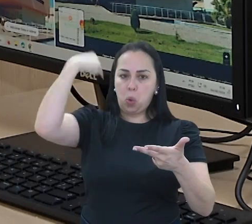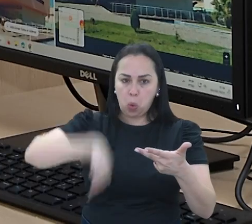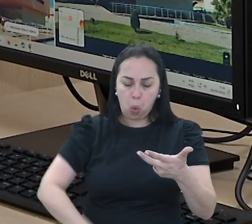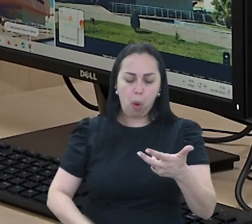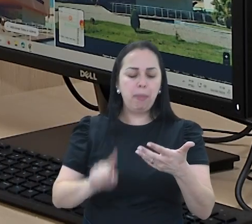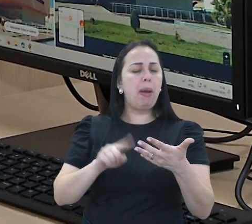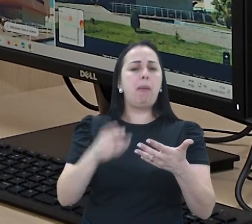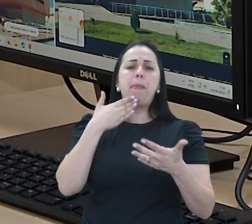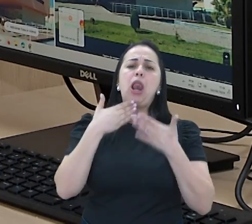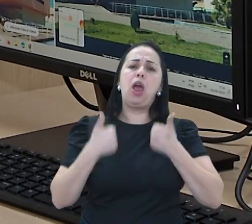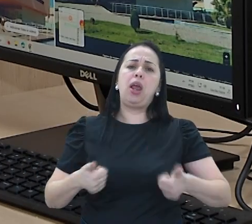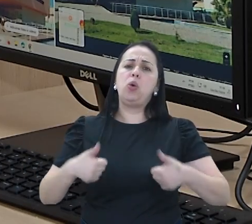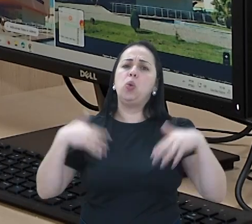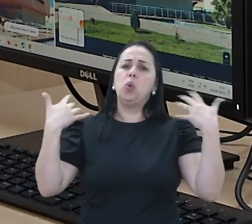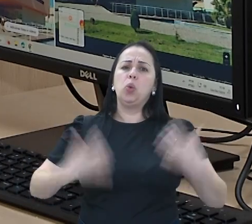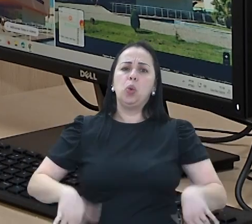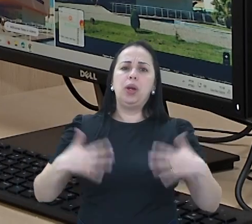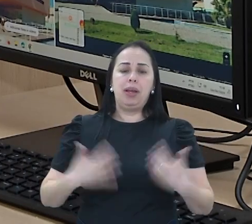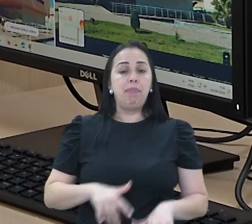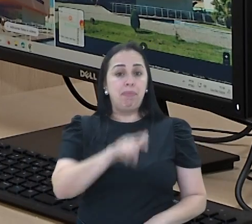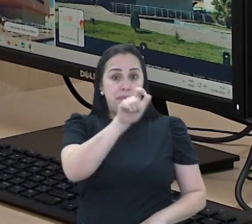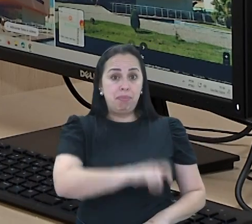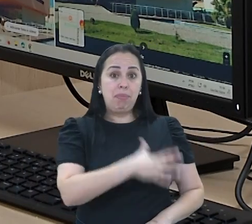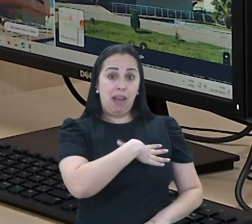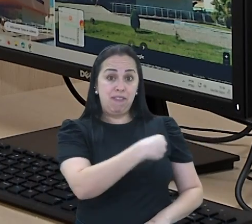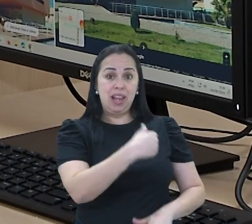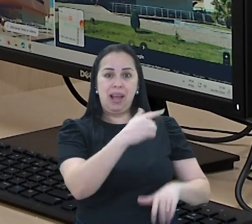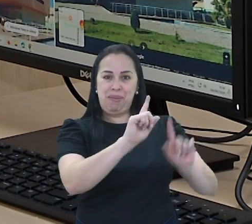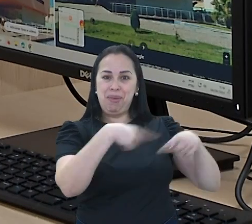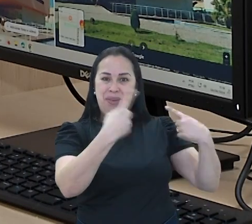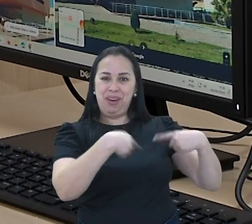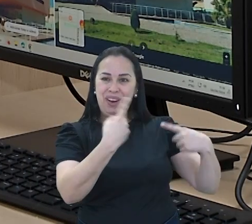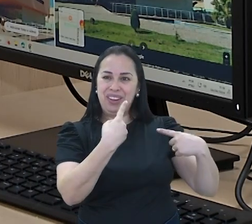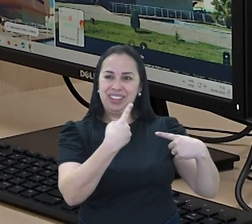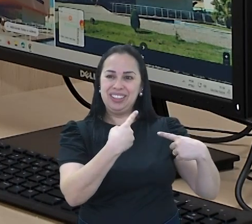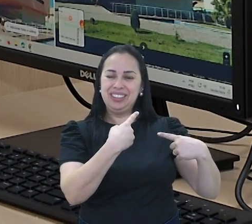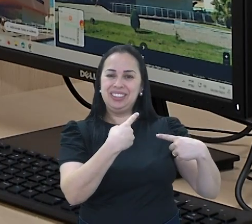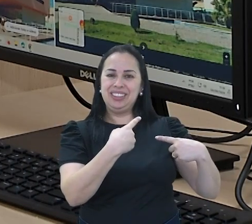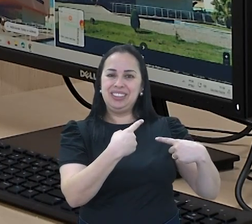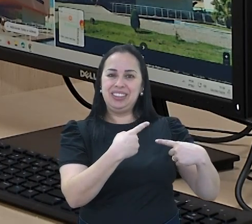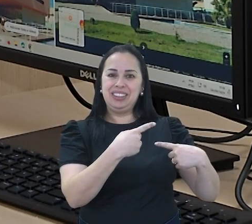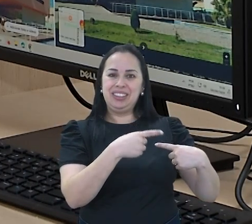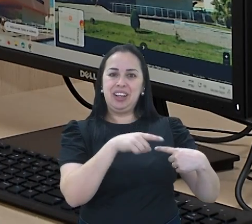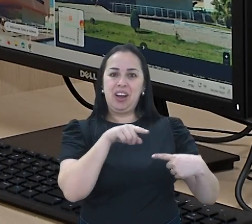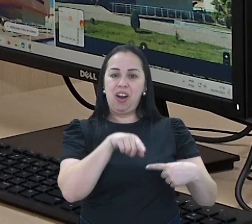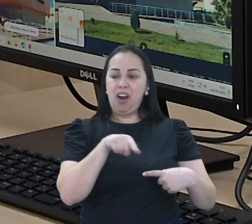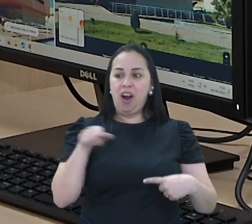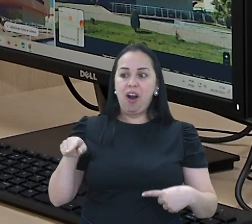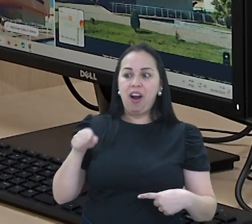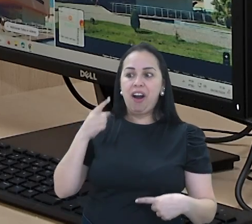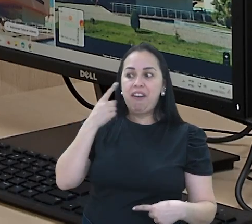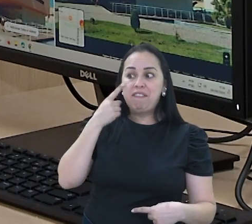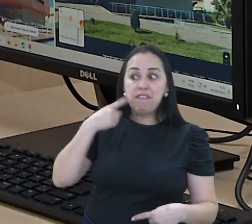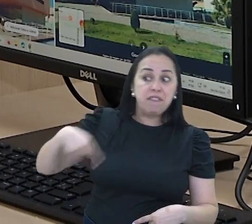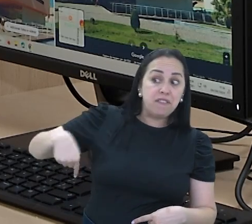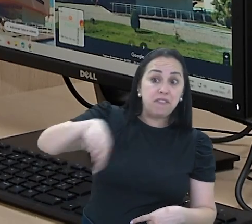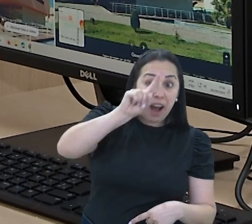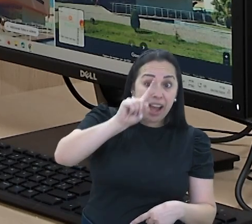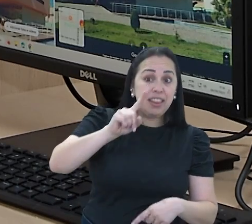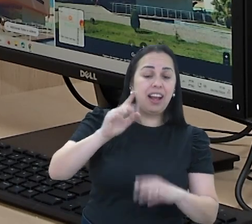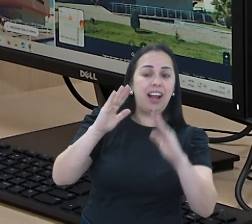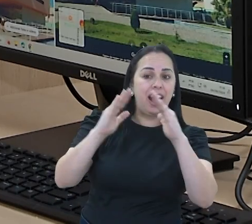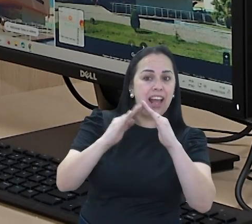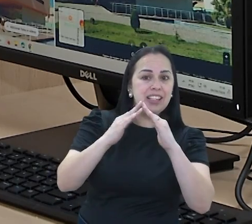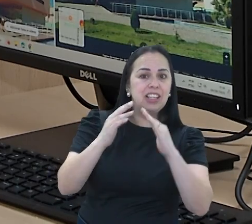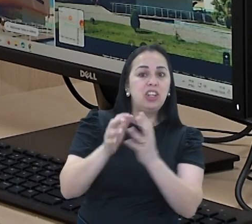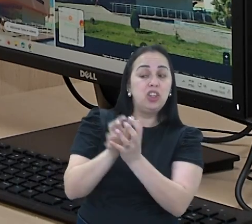Saúde, mente, corpo, melhorei muito. Inclusive, a minha filha até brinca, né? Ela fala assim, fala para a mãe de vocês irem